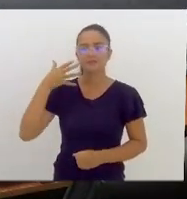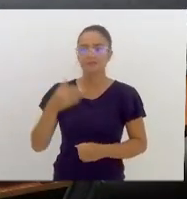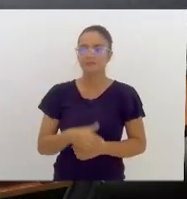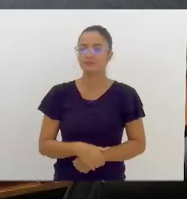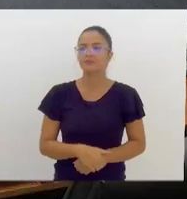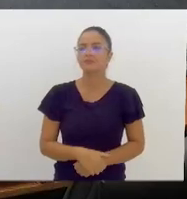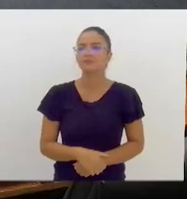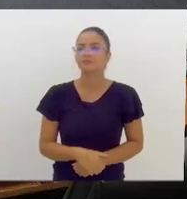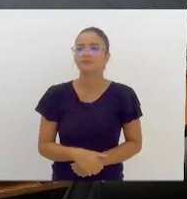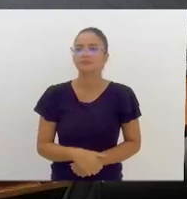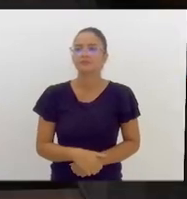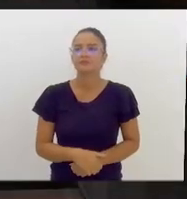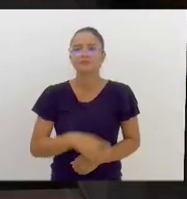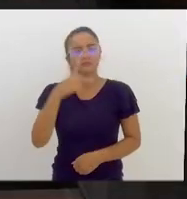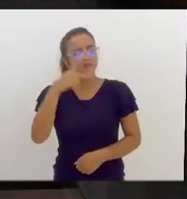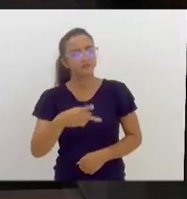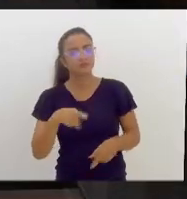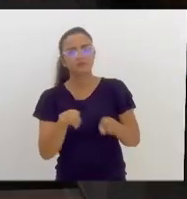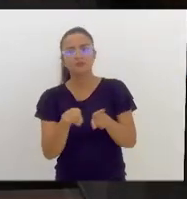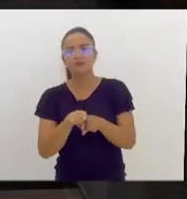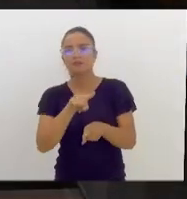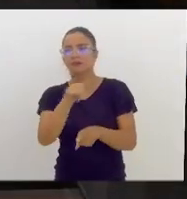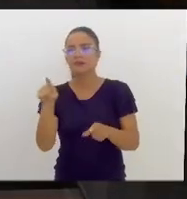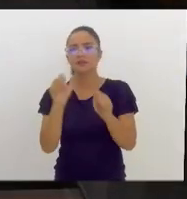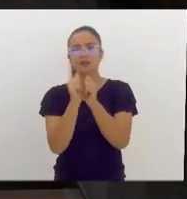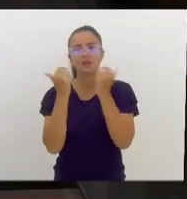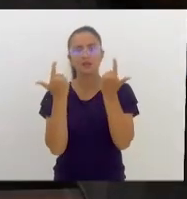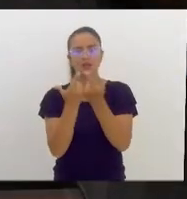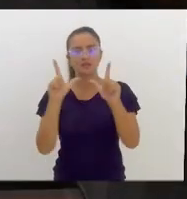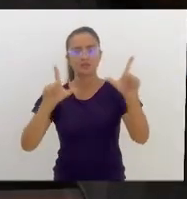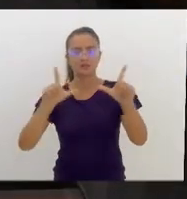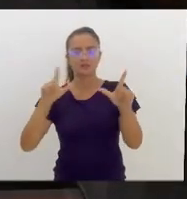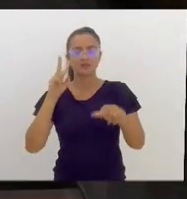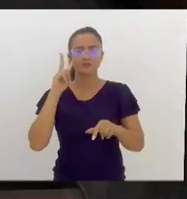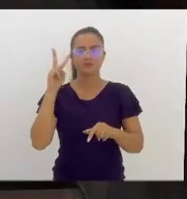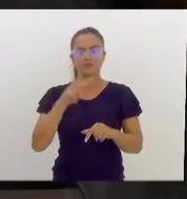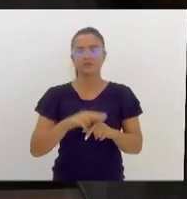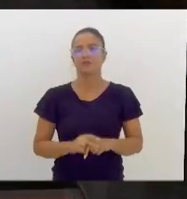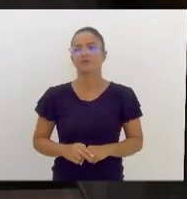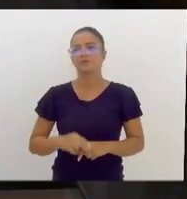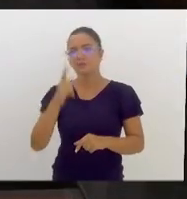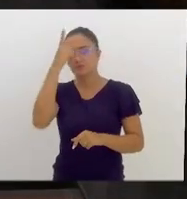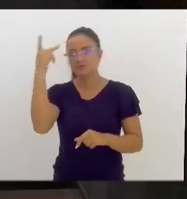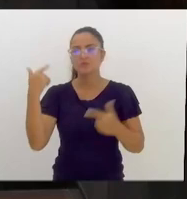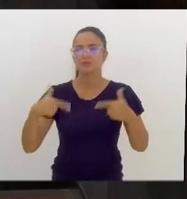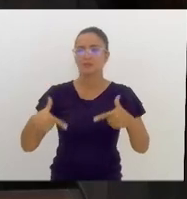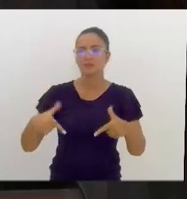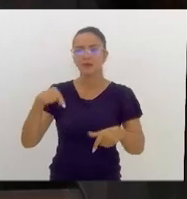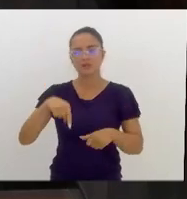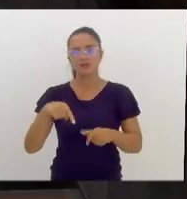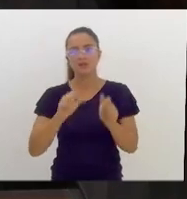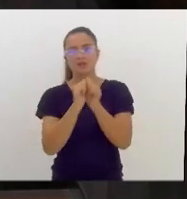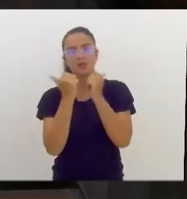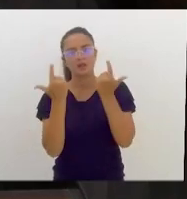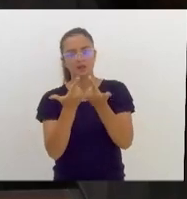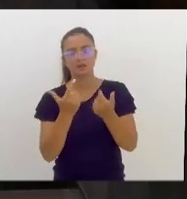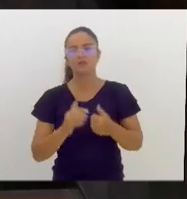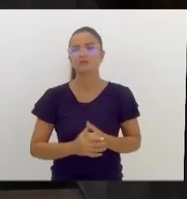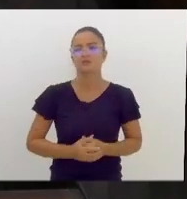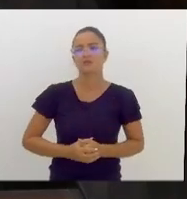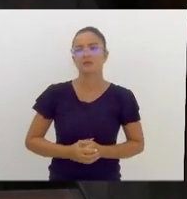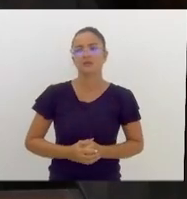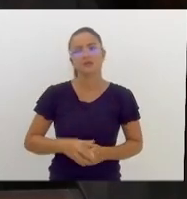Senhor presidente, todos aqueles que nos acompanham pela TV Alerge, a todos os servidores dessa casa, o pessoal da TV Alerge,